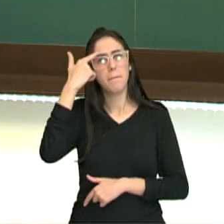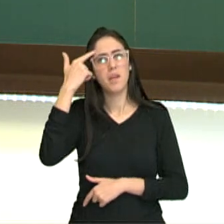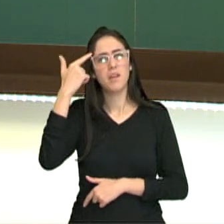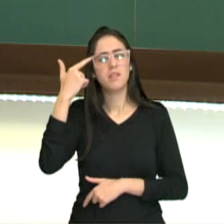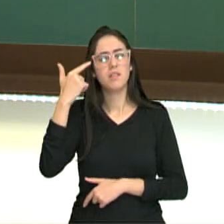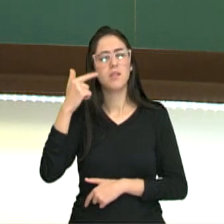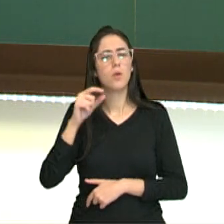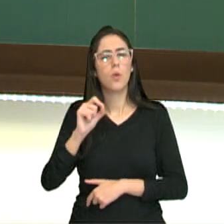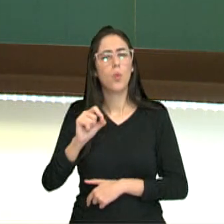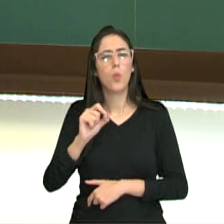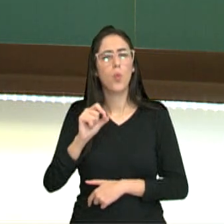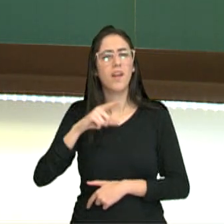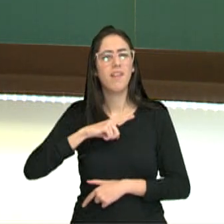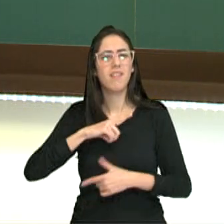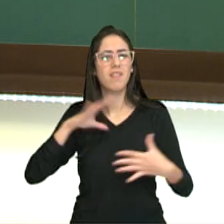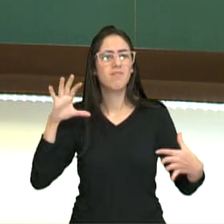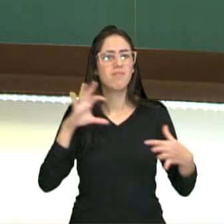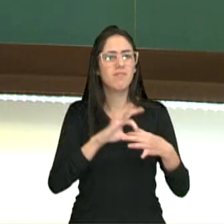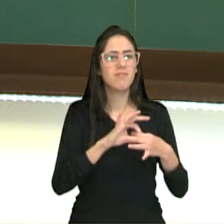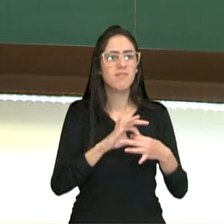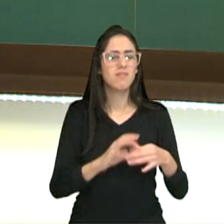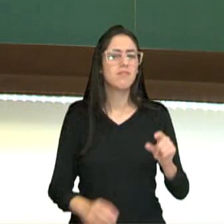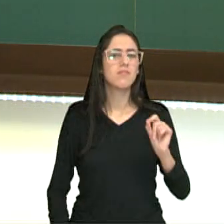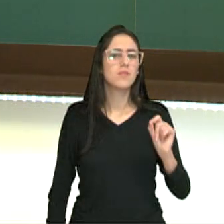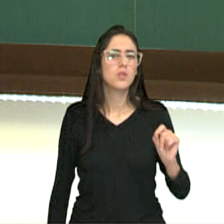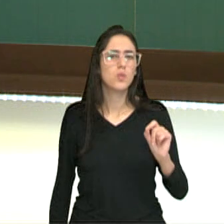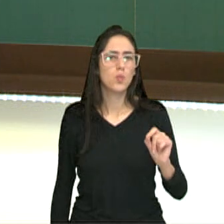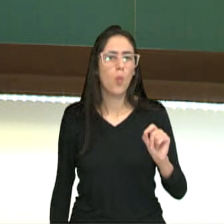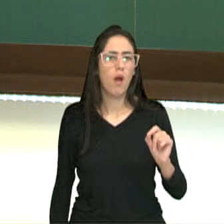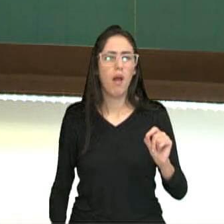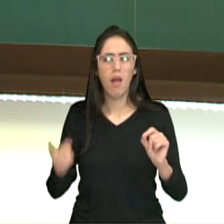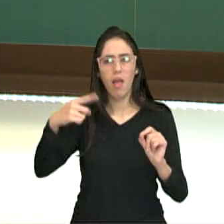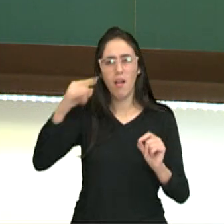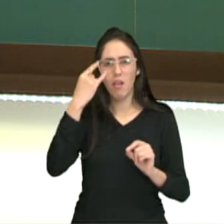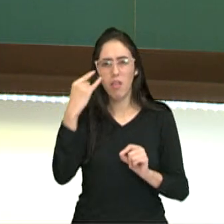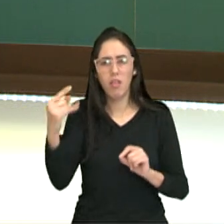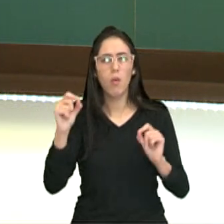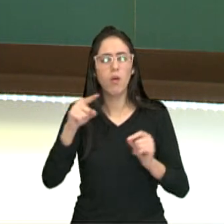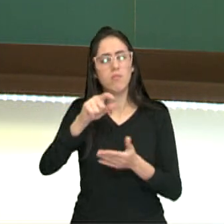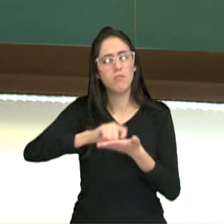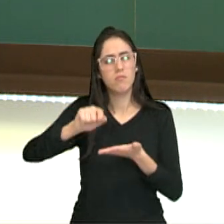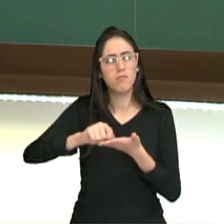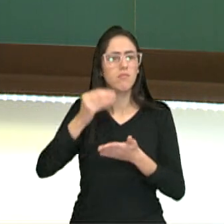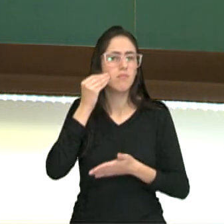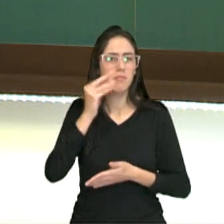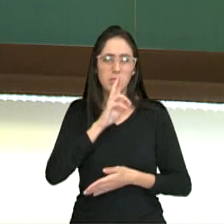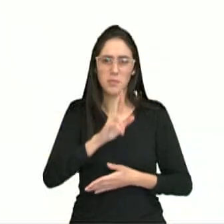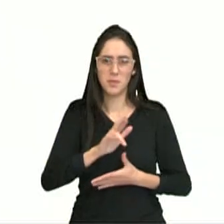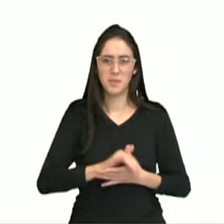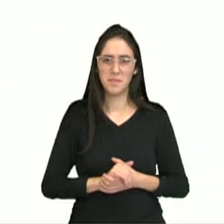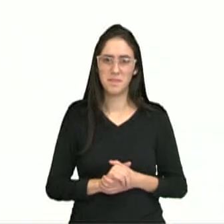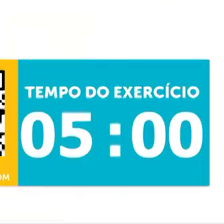caráter, no estilo a que eles remetem e escreva um pouquinho sobre isso.